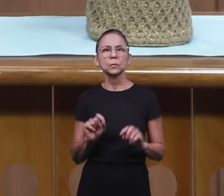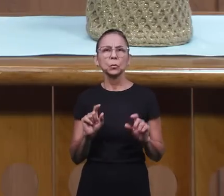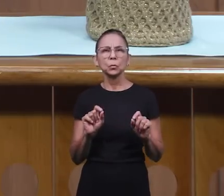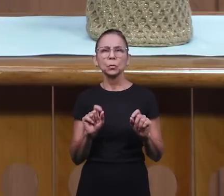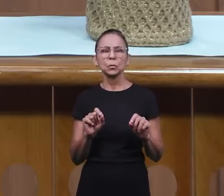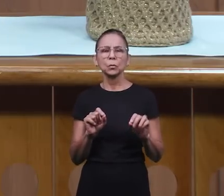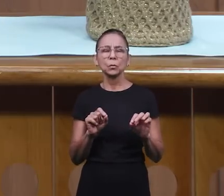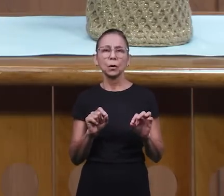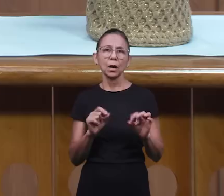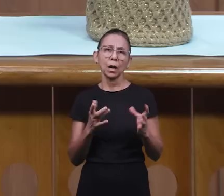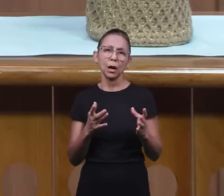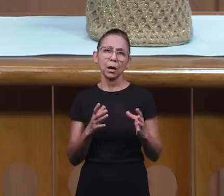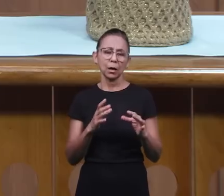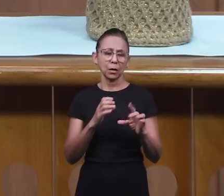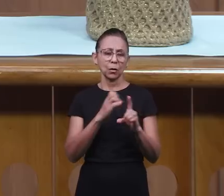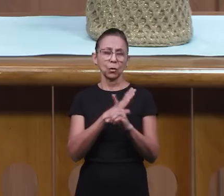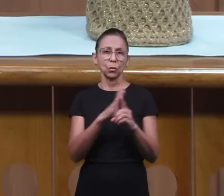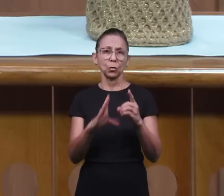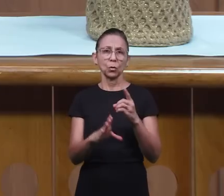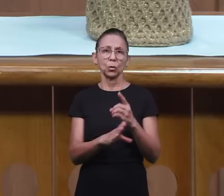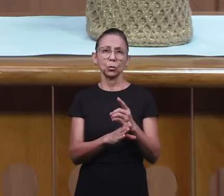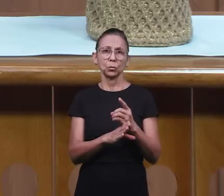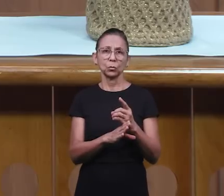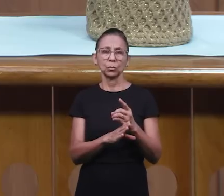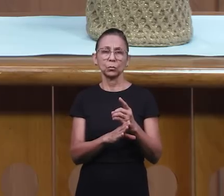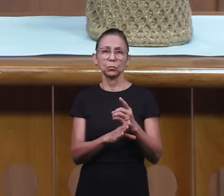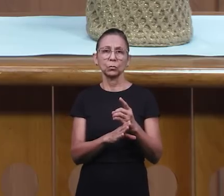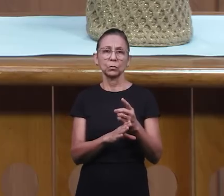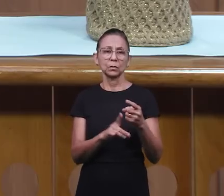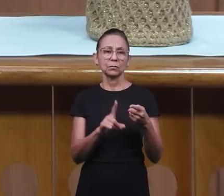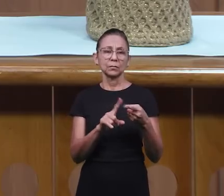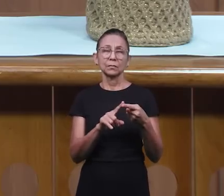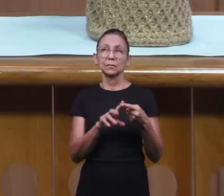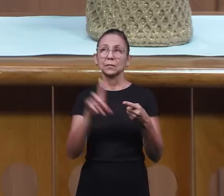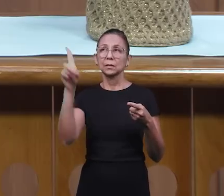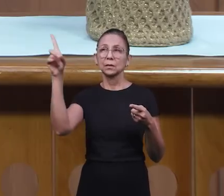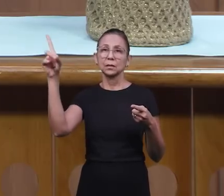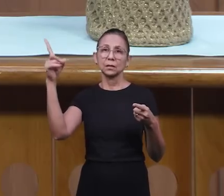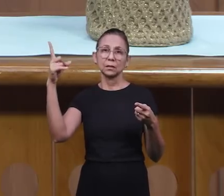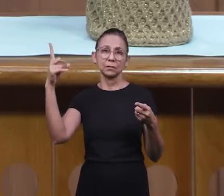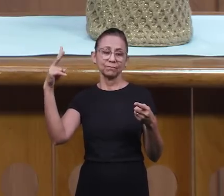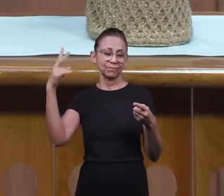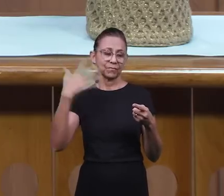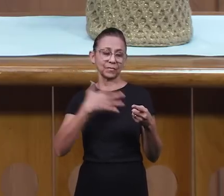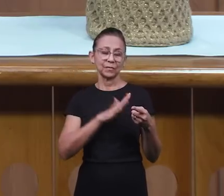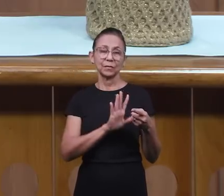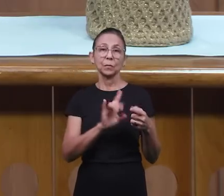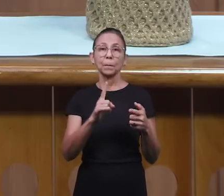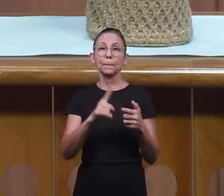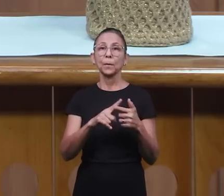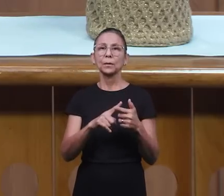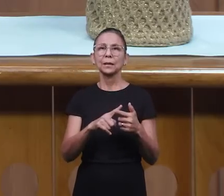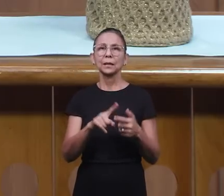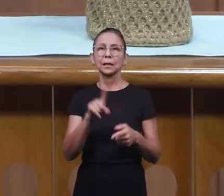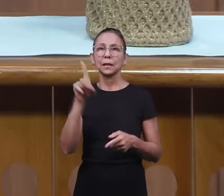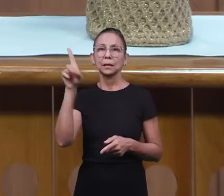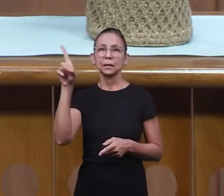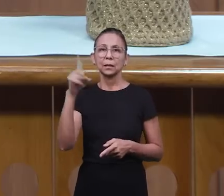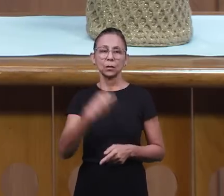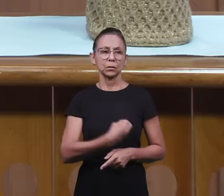culto que não agrada a Deus, esse culto é o culto em que Deus não está